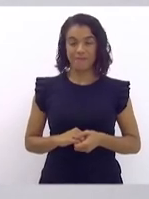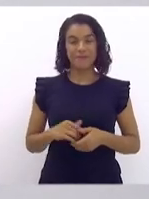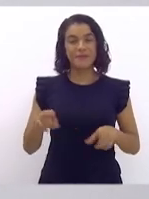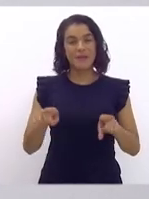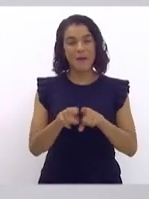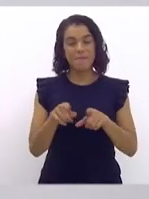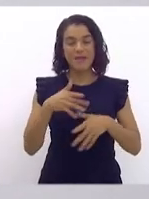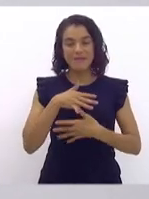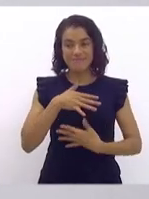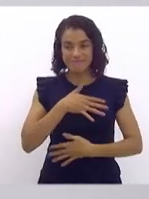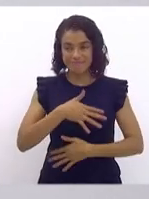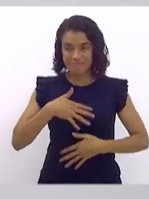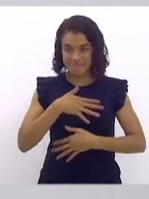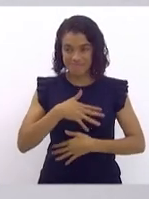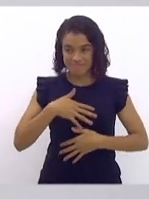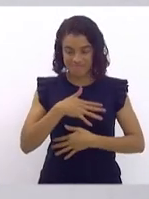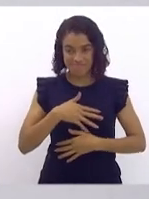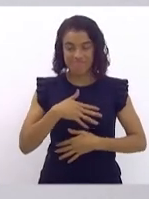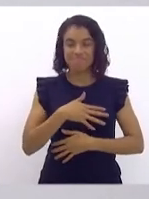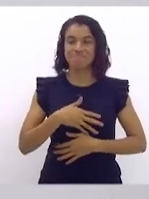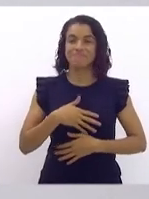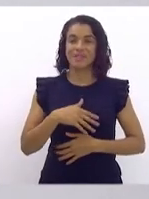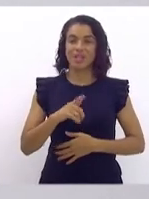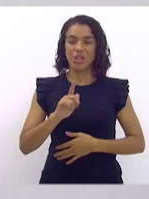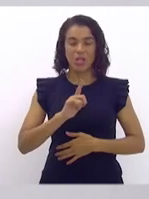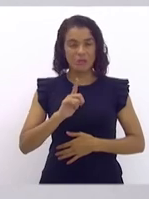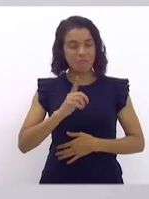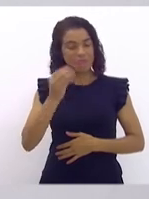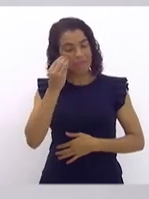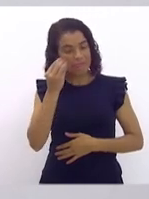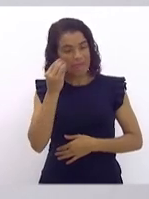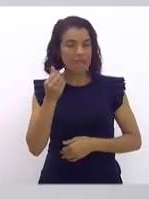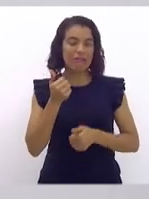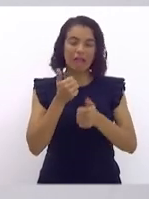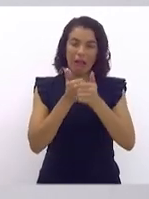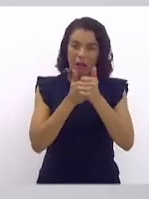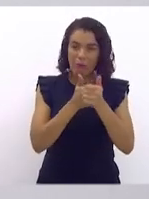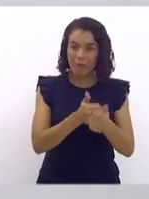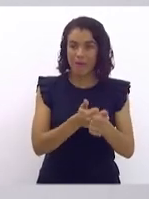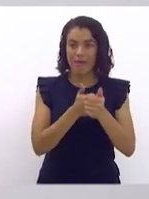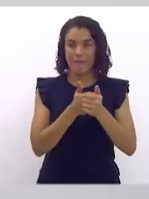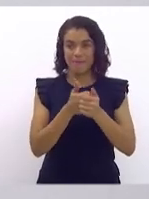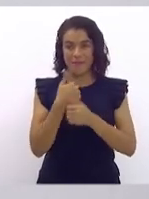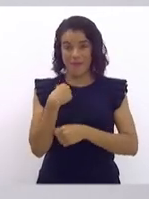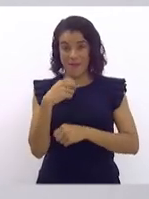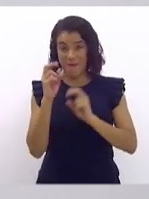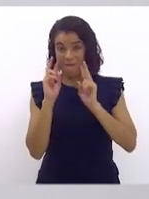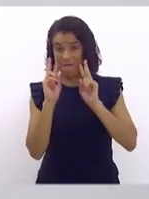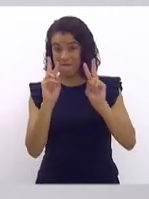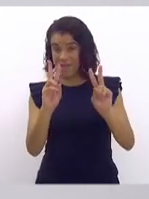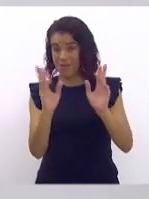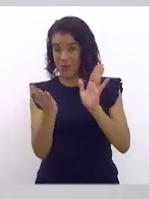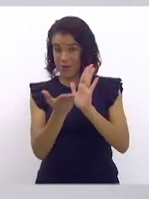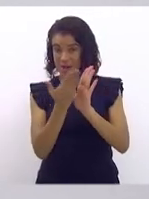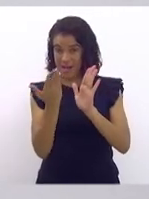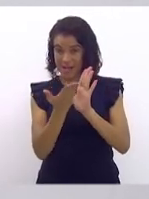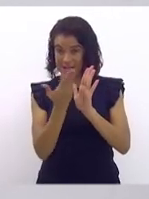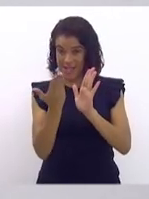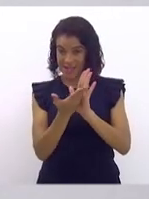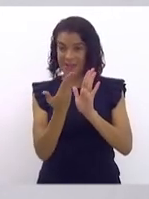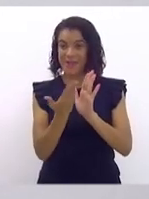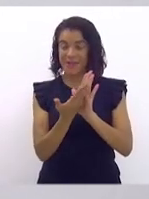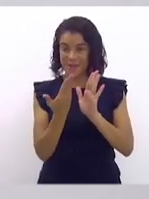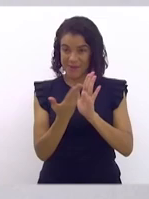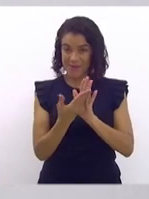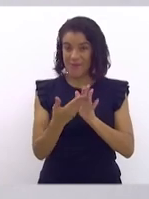saudar aí as proposições, a gente tem tentado acompanhar um pouco. Eu cheguei a visualizar o livro físico, esse livro que